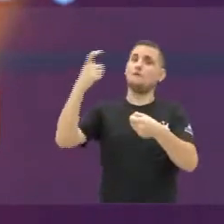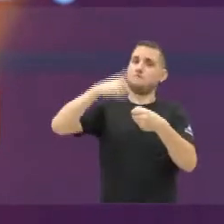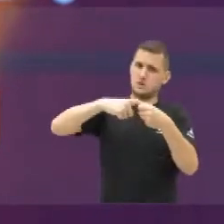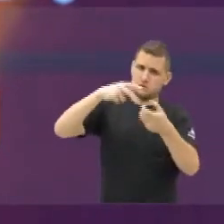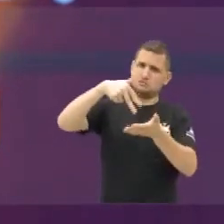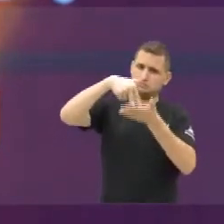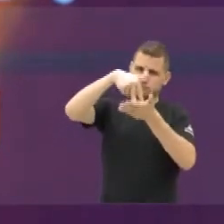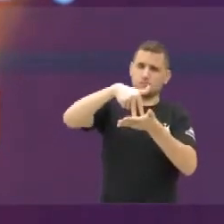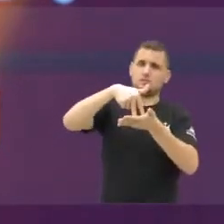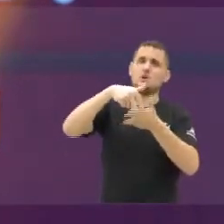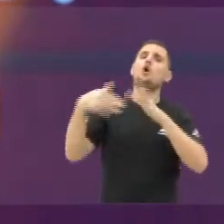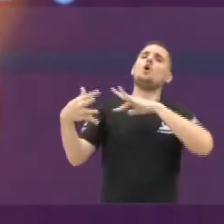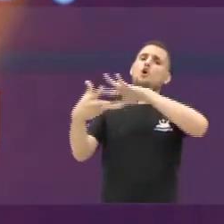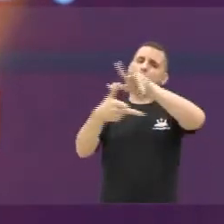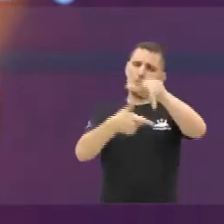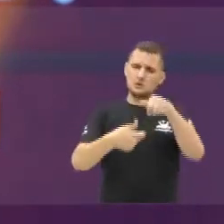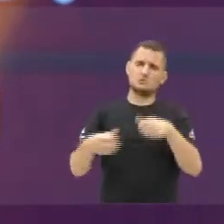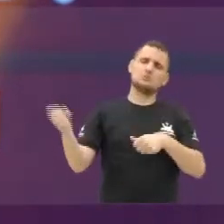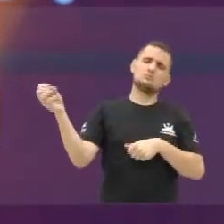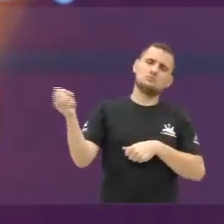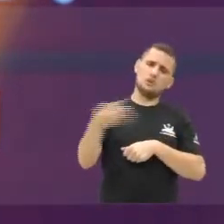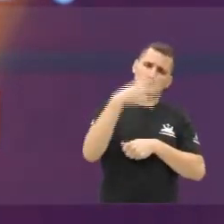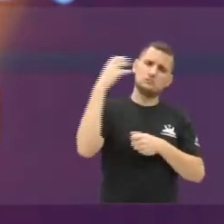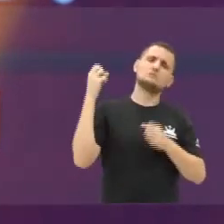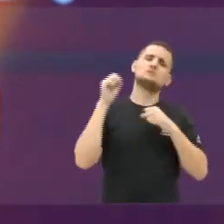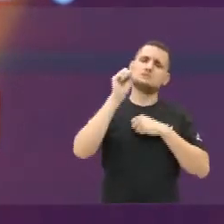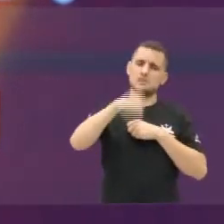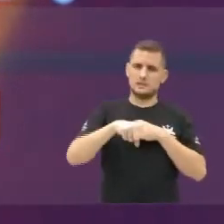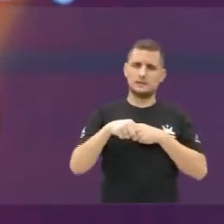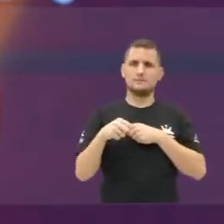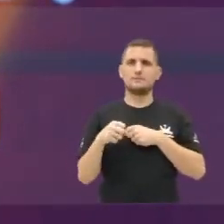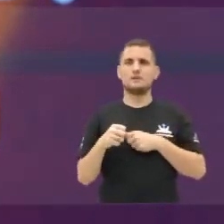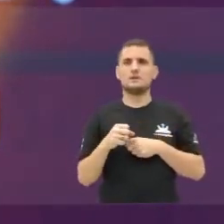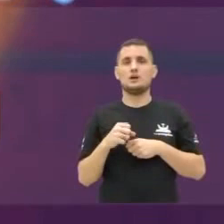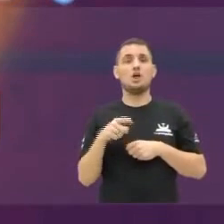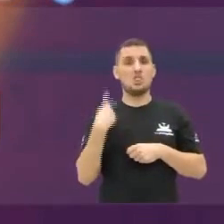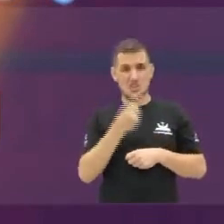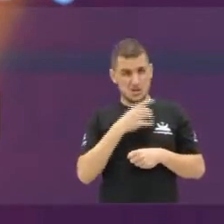O mundo vai se reerguer. Para de medo,